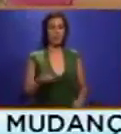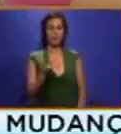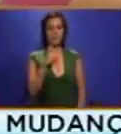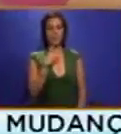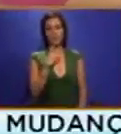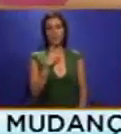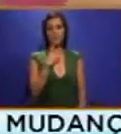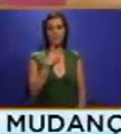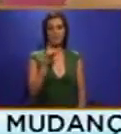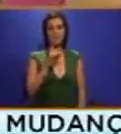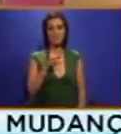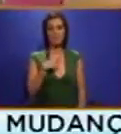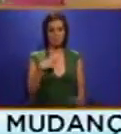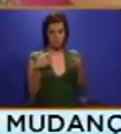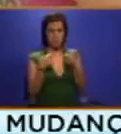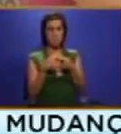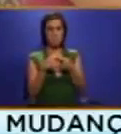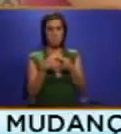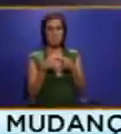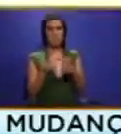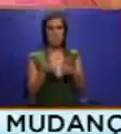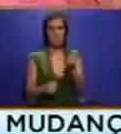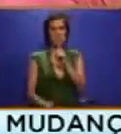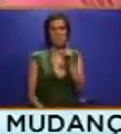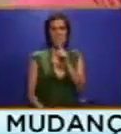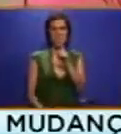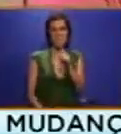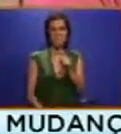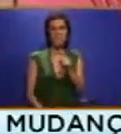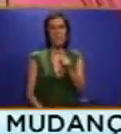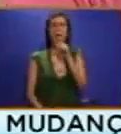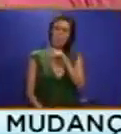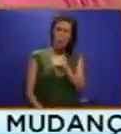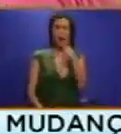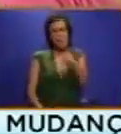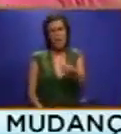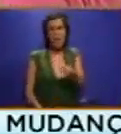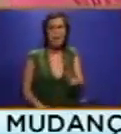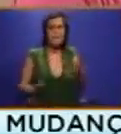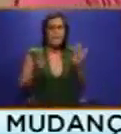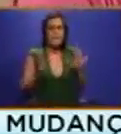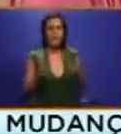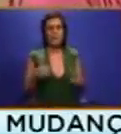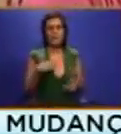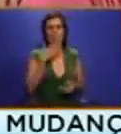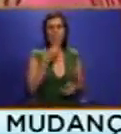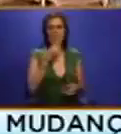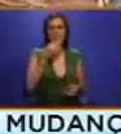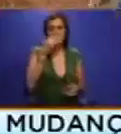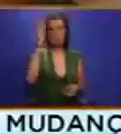assim não sentaria nada bem pode até me sentar bem mas irá fazer-me mais velho